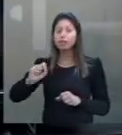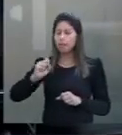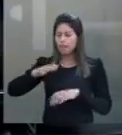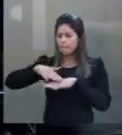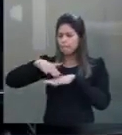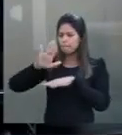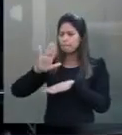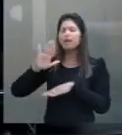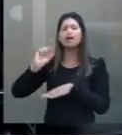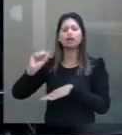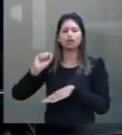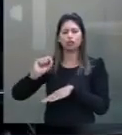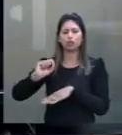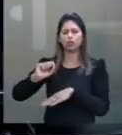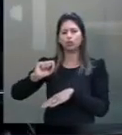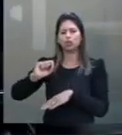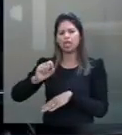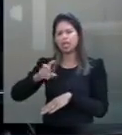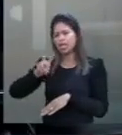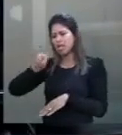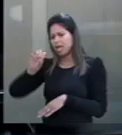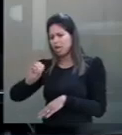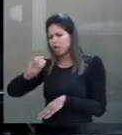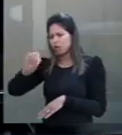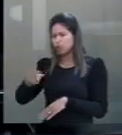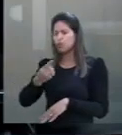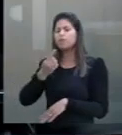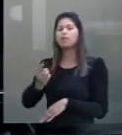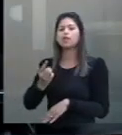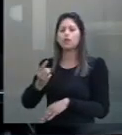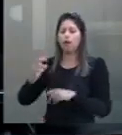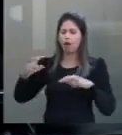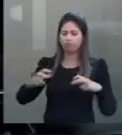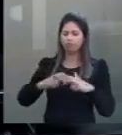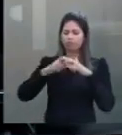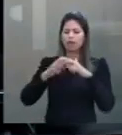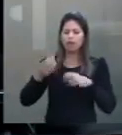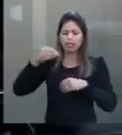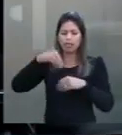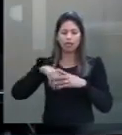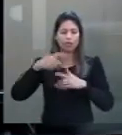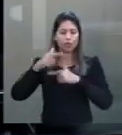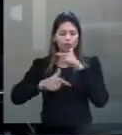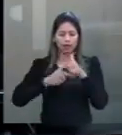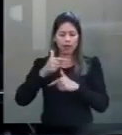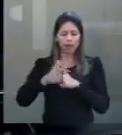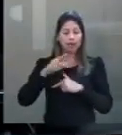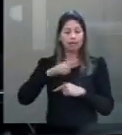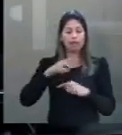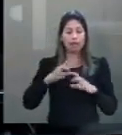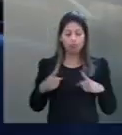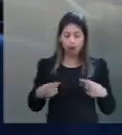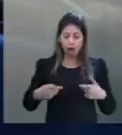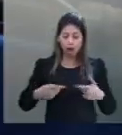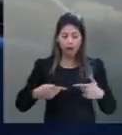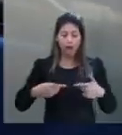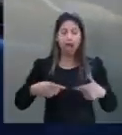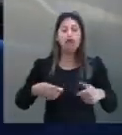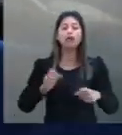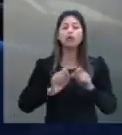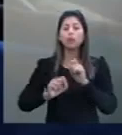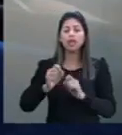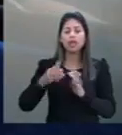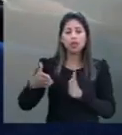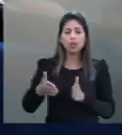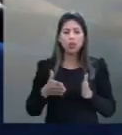acidentes de trabalho. Contra esses números lamentáveis de guerra, o único caminho que nós recomendamos, e fizemos até